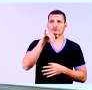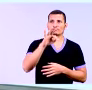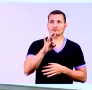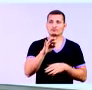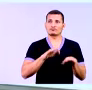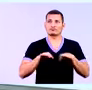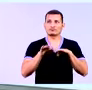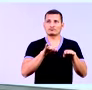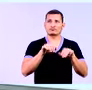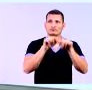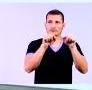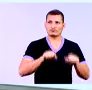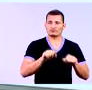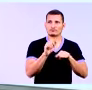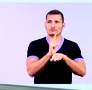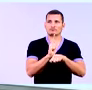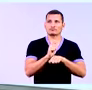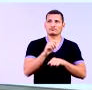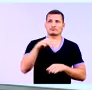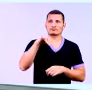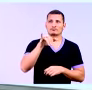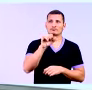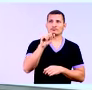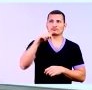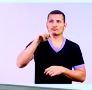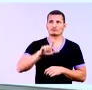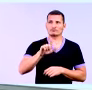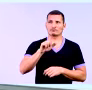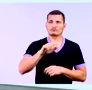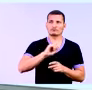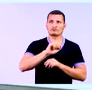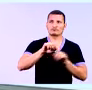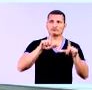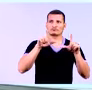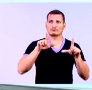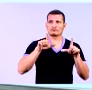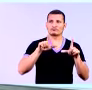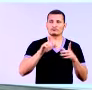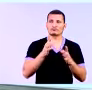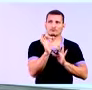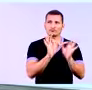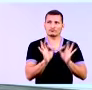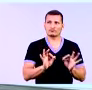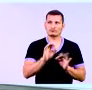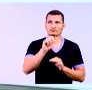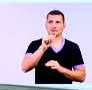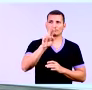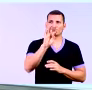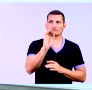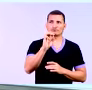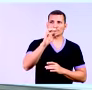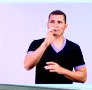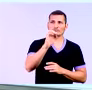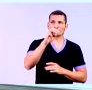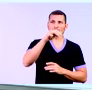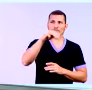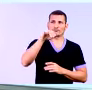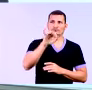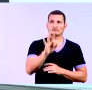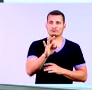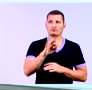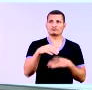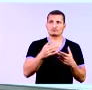gerenciador MySQL é executado com essa configuração de auto-commit. Então, para as